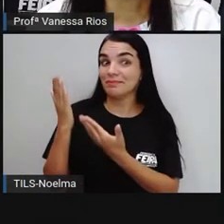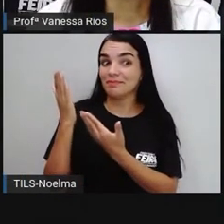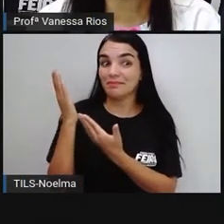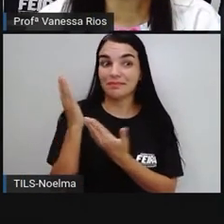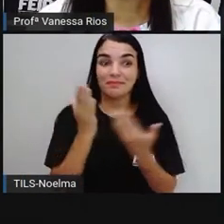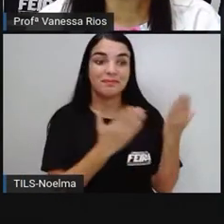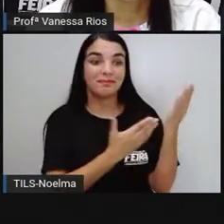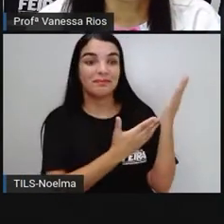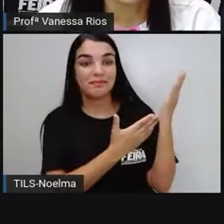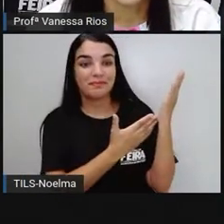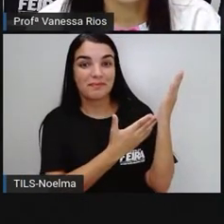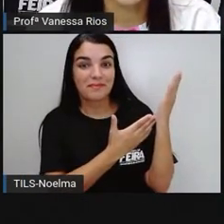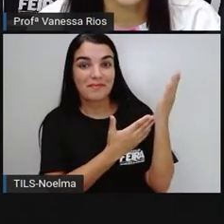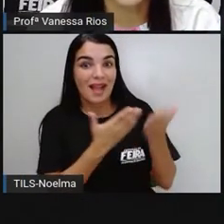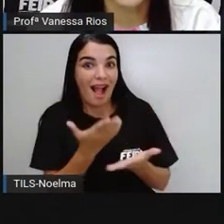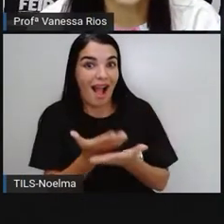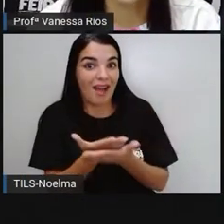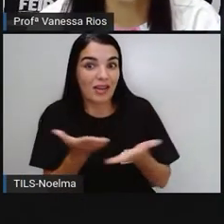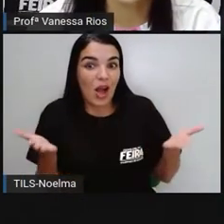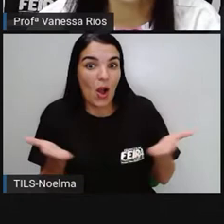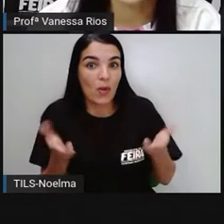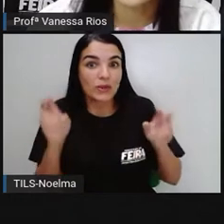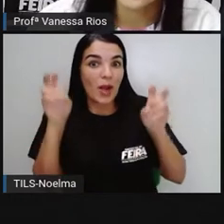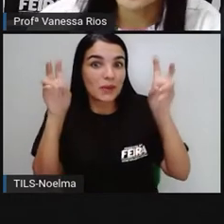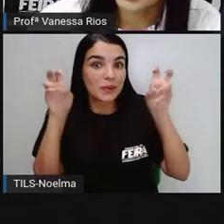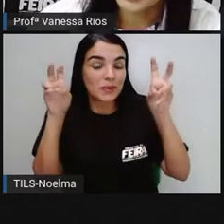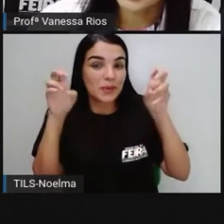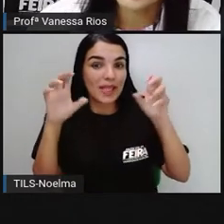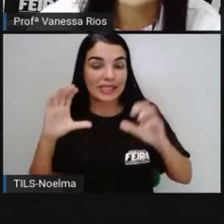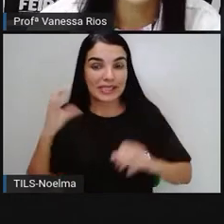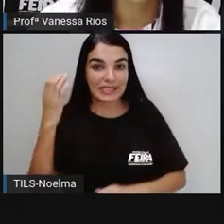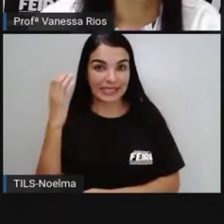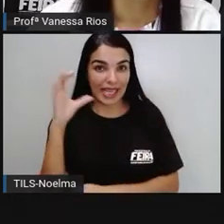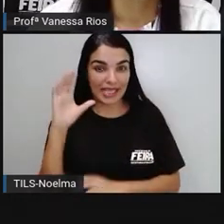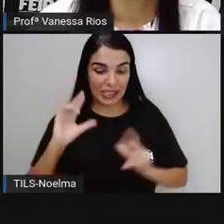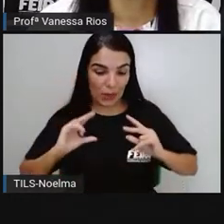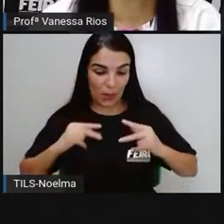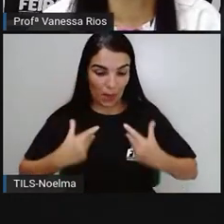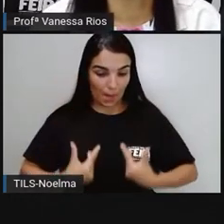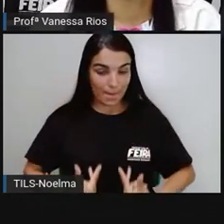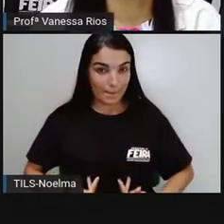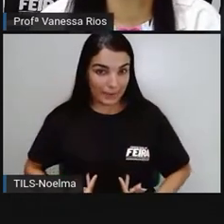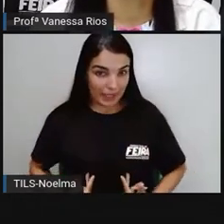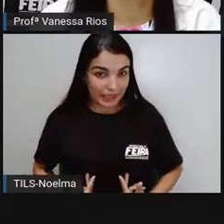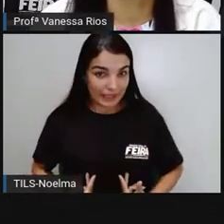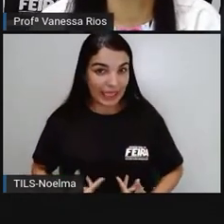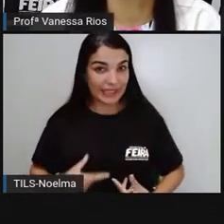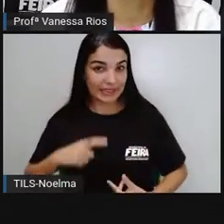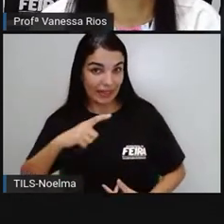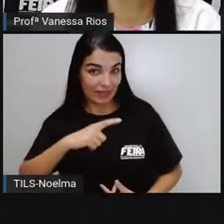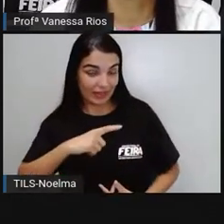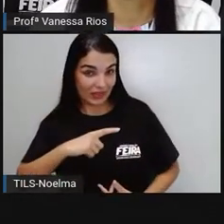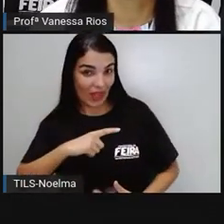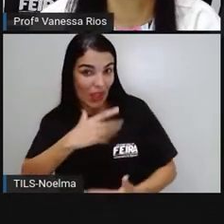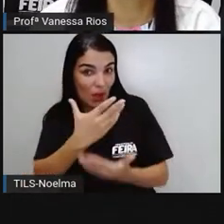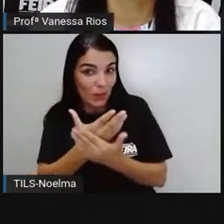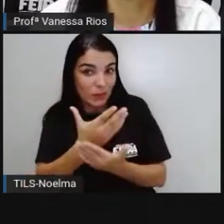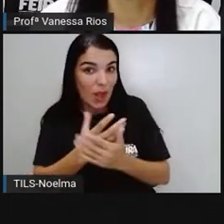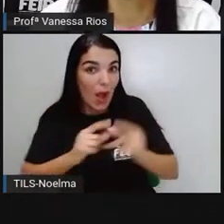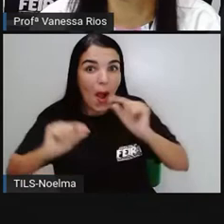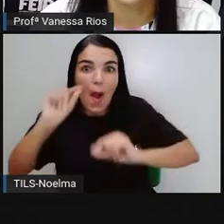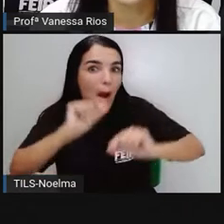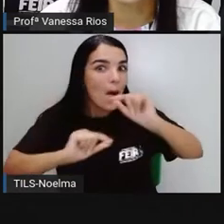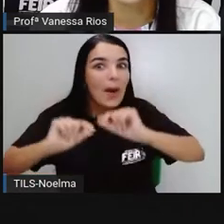turma. Nossa aula agora é de ciências humanas e nesta aula de ciências humanas nós